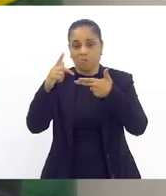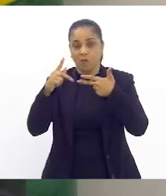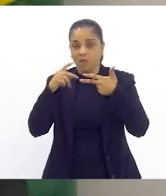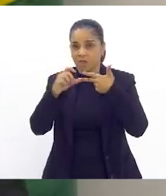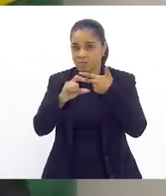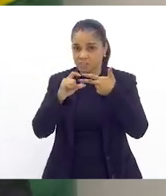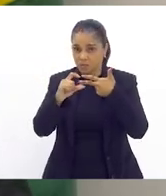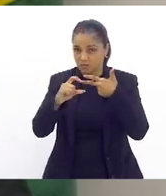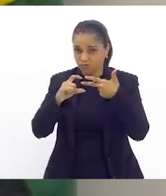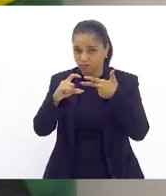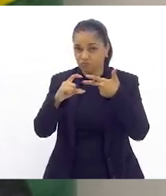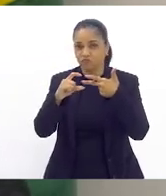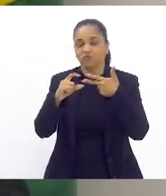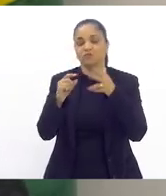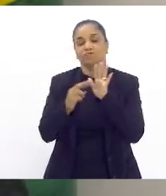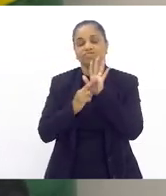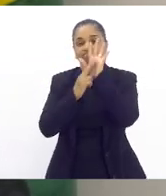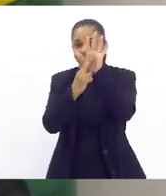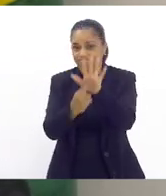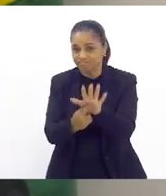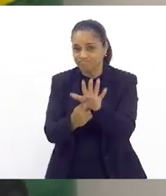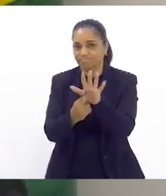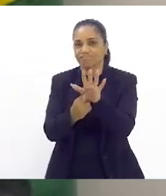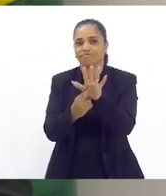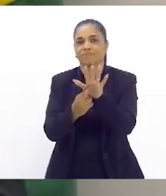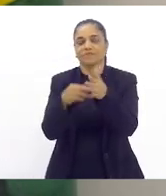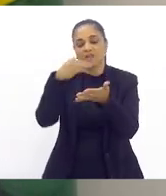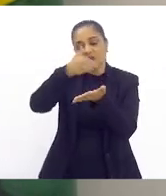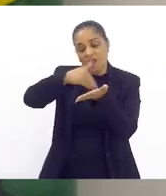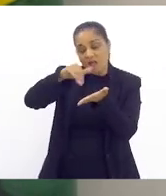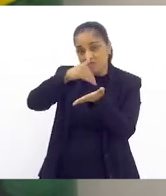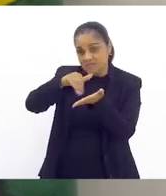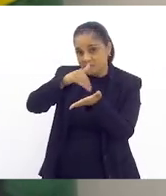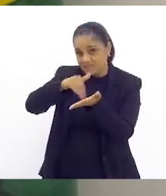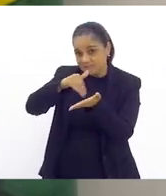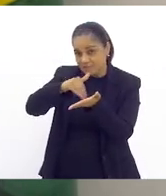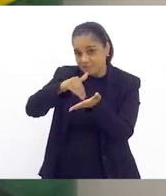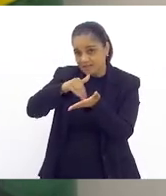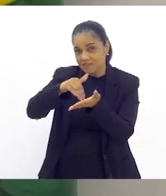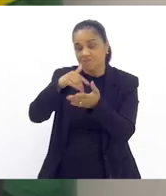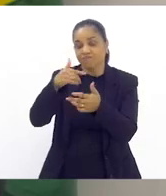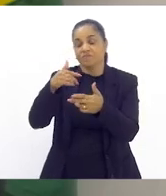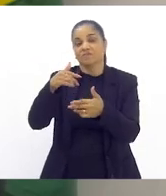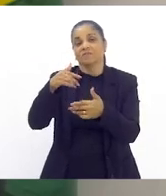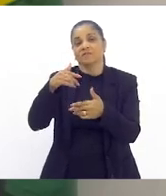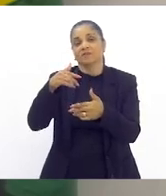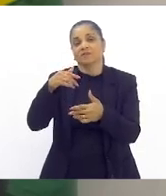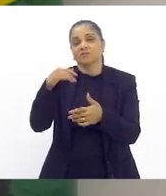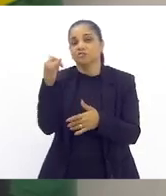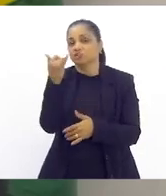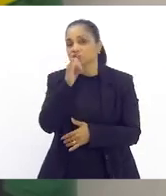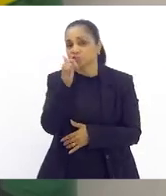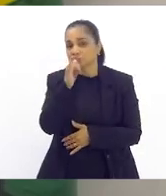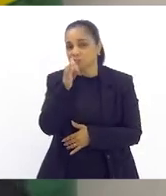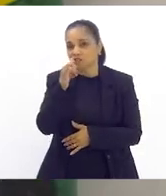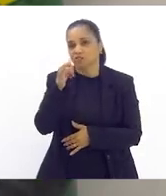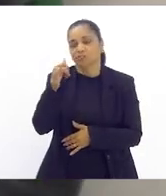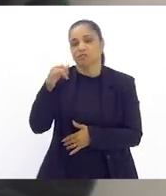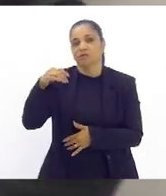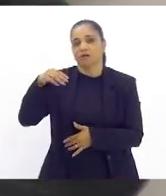vossa excelência que representando a secretaria de energia então